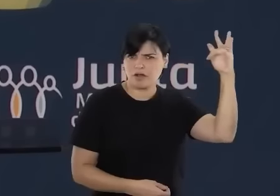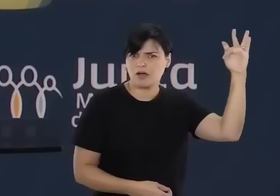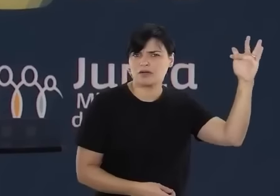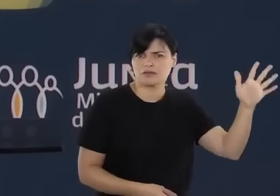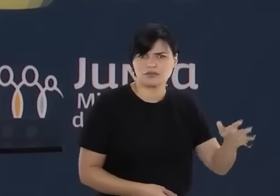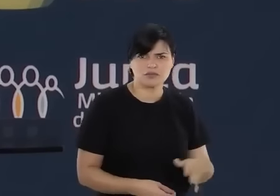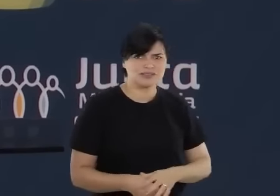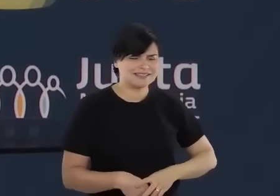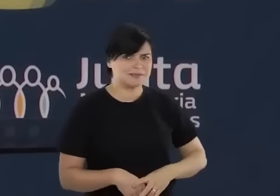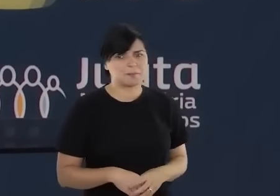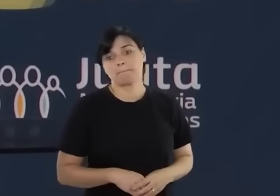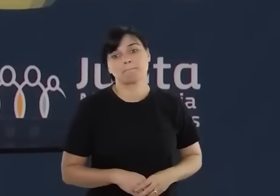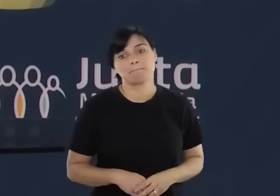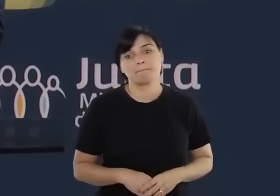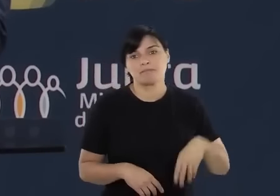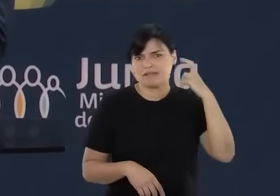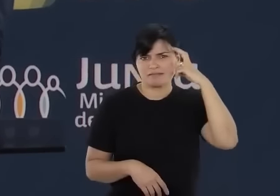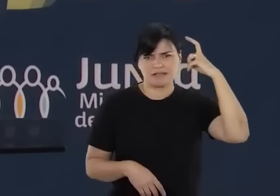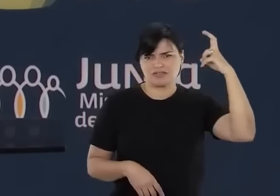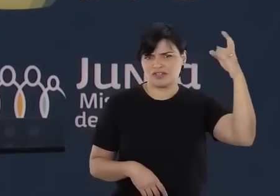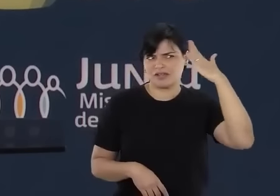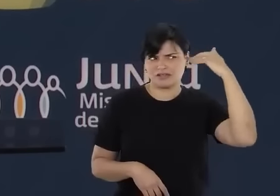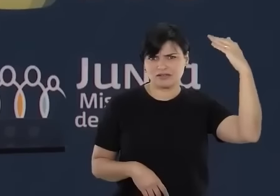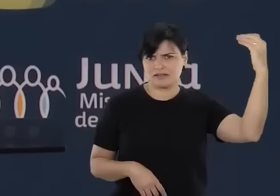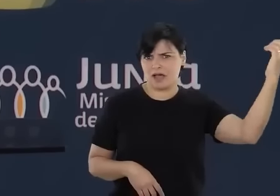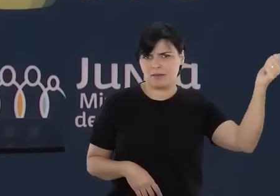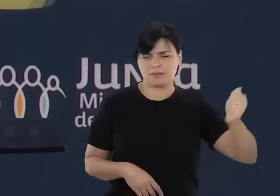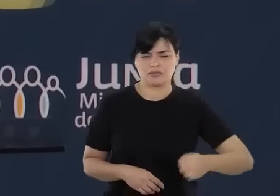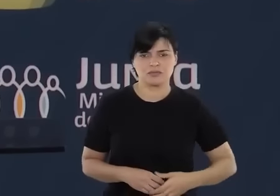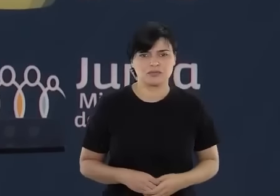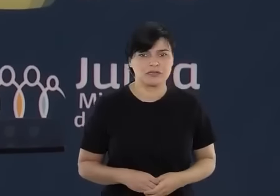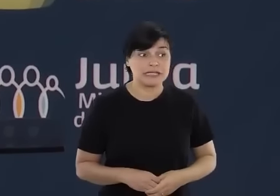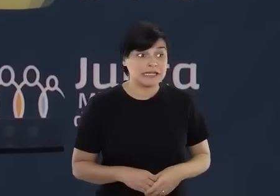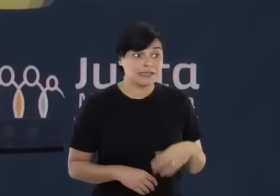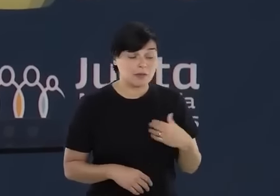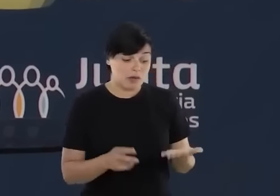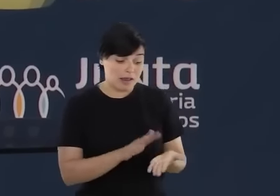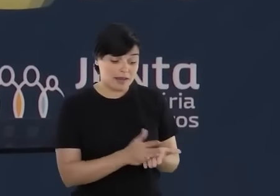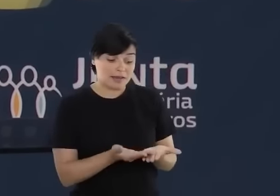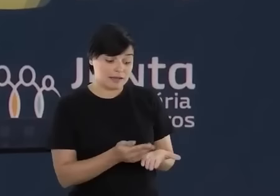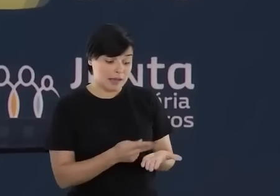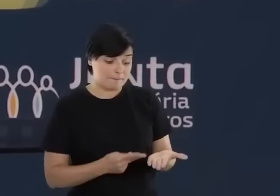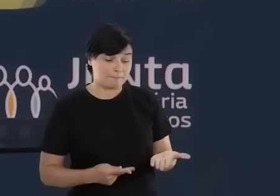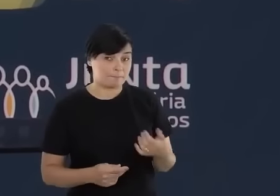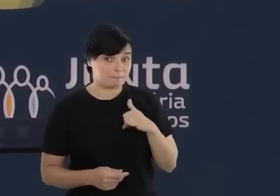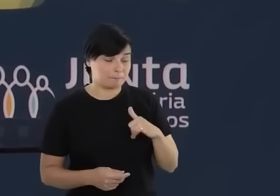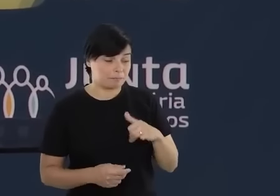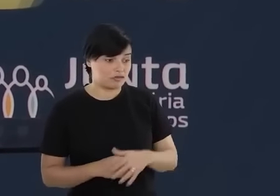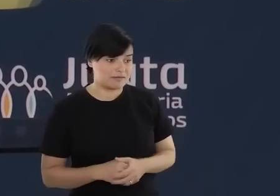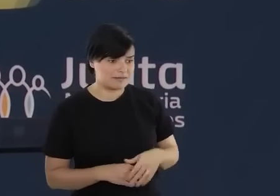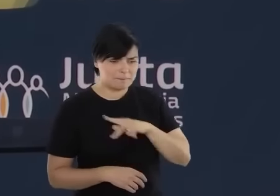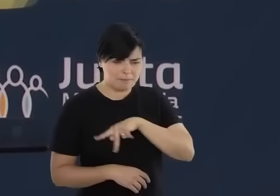filosofia das Artes e diz a bíblia que ao chegar na cidade ao percorrer a